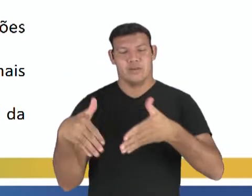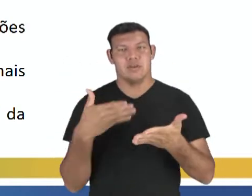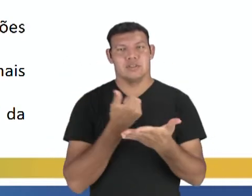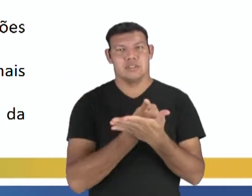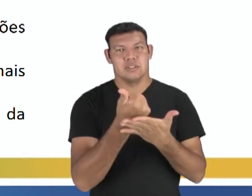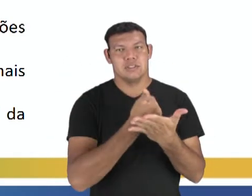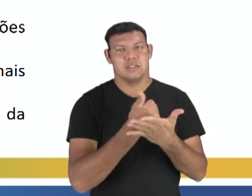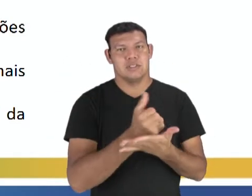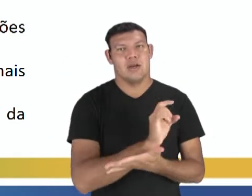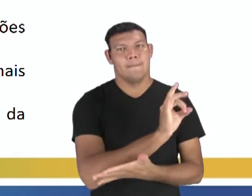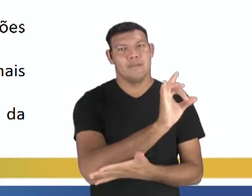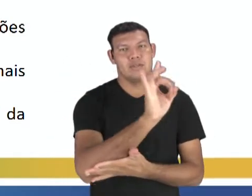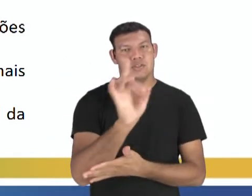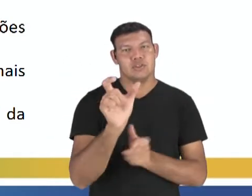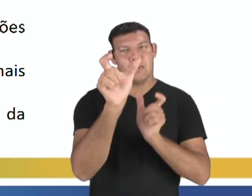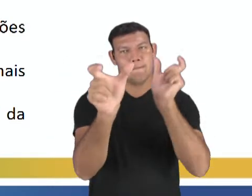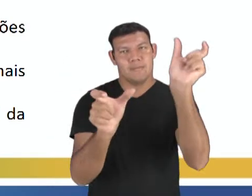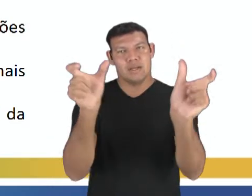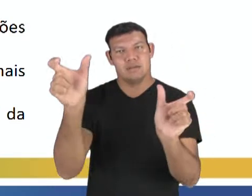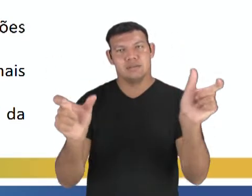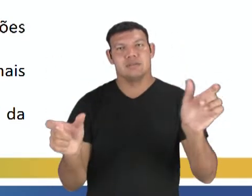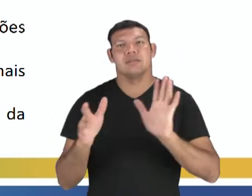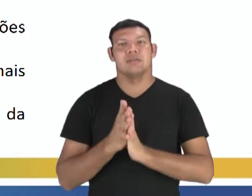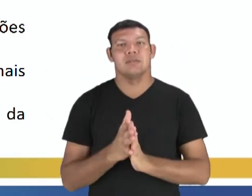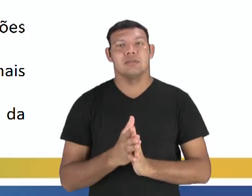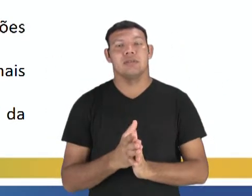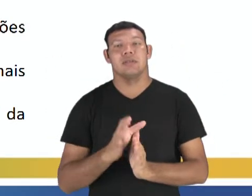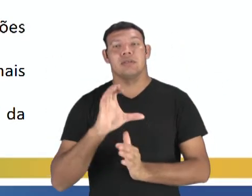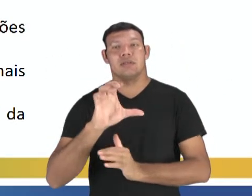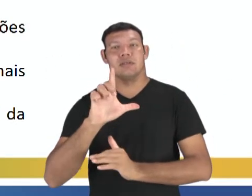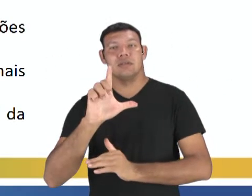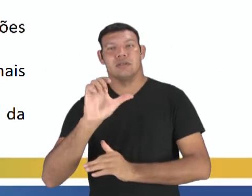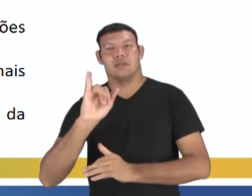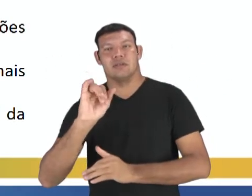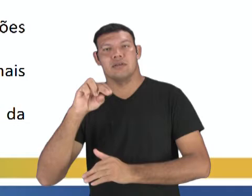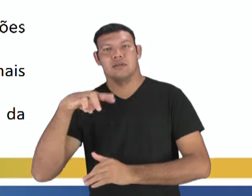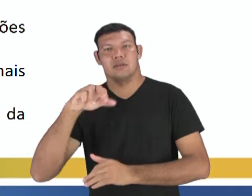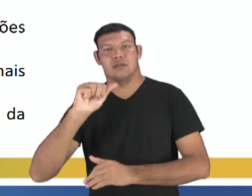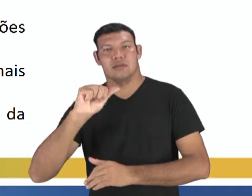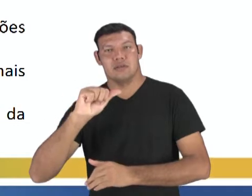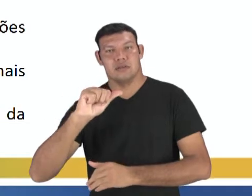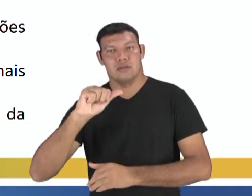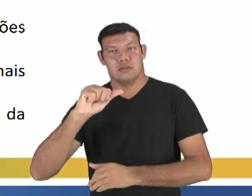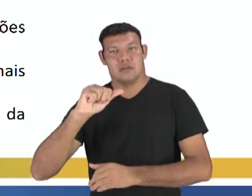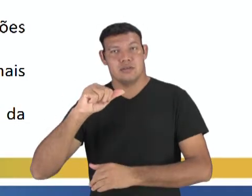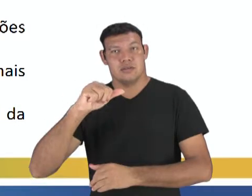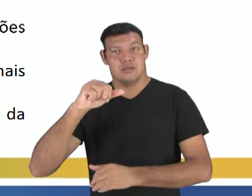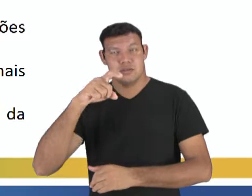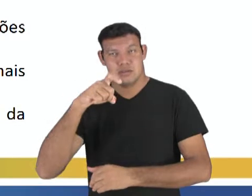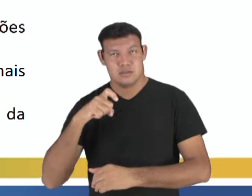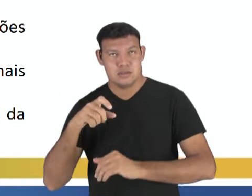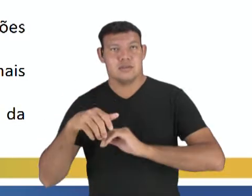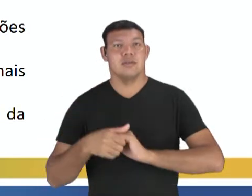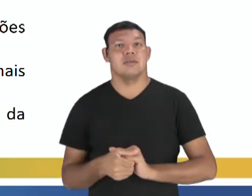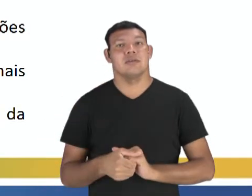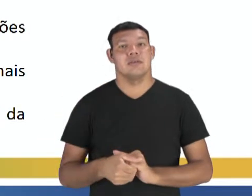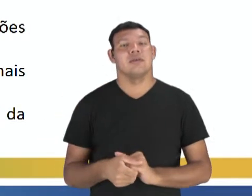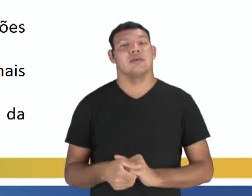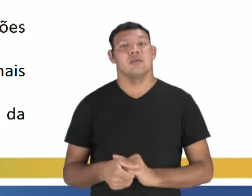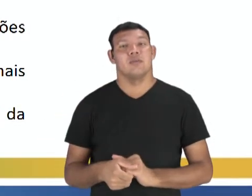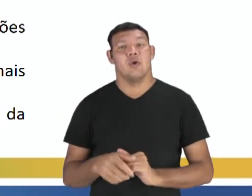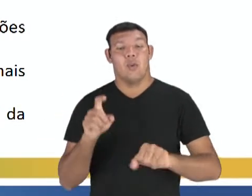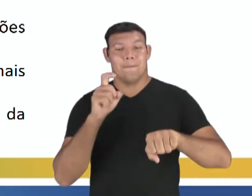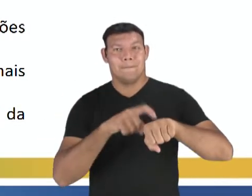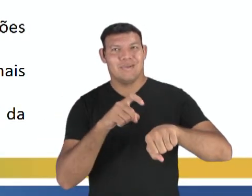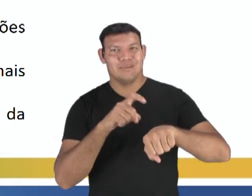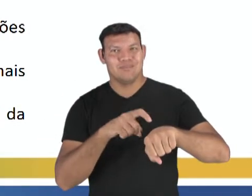dos personagens. Nós temos também o clímax, que seria a parte do desenvolvimento da história. O clímax designa